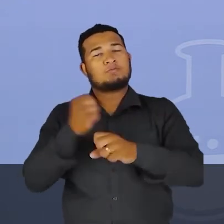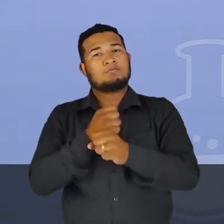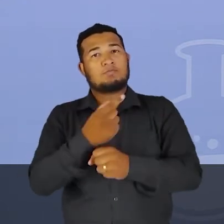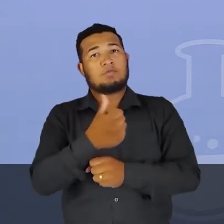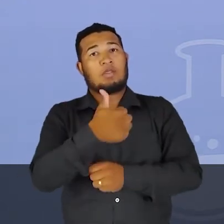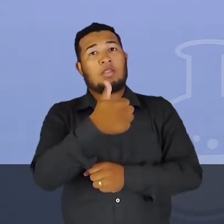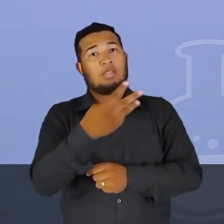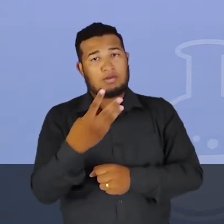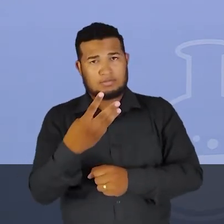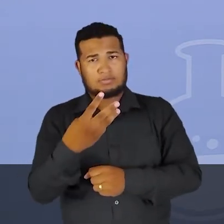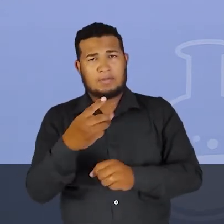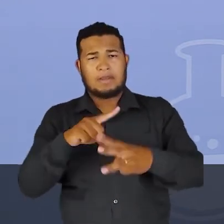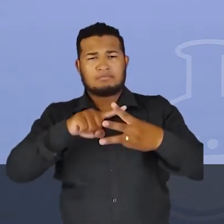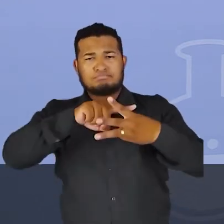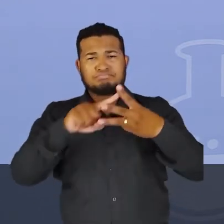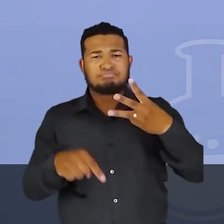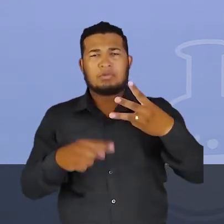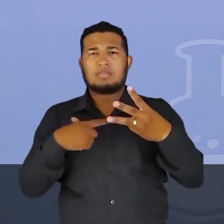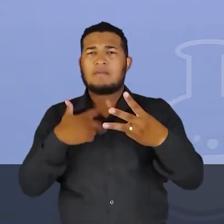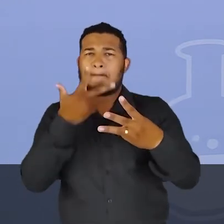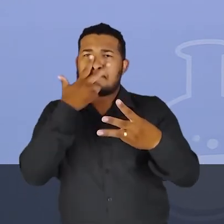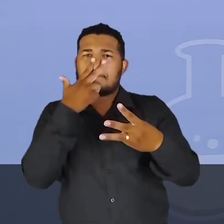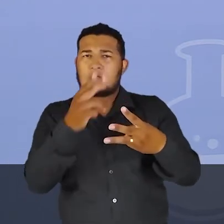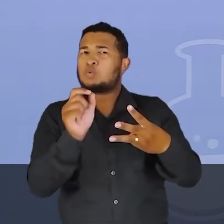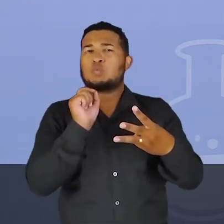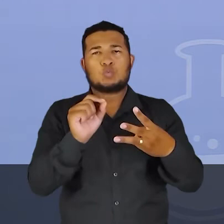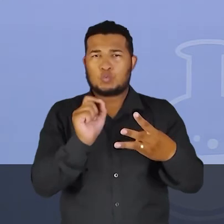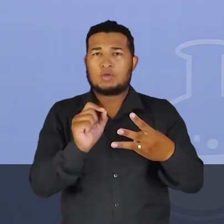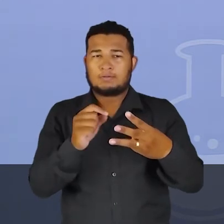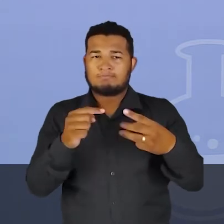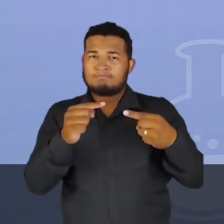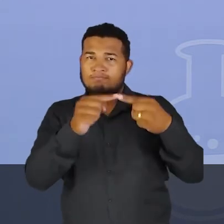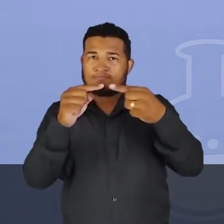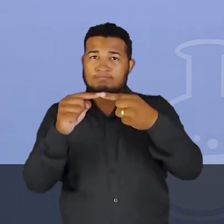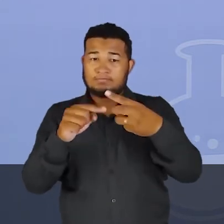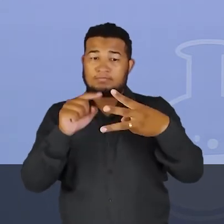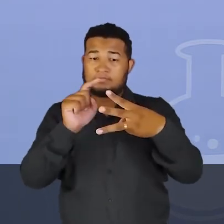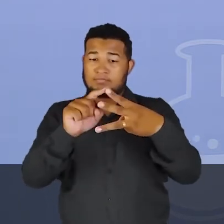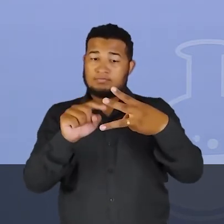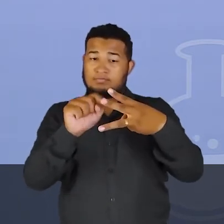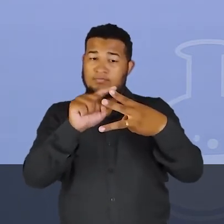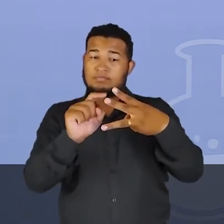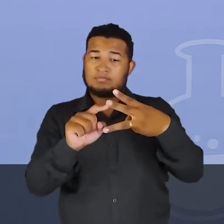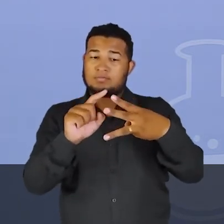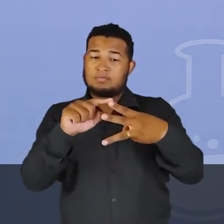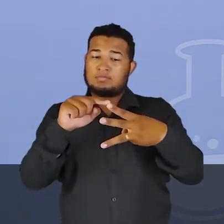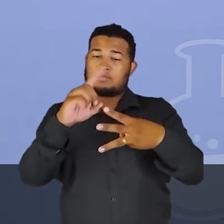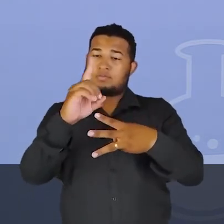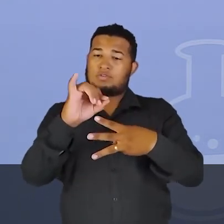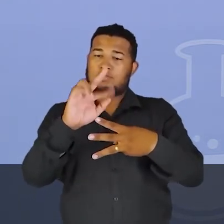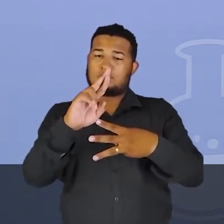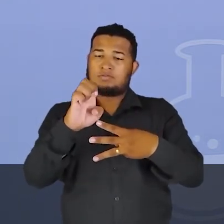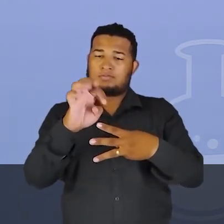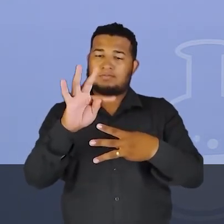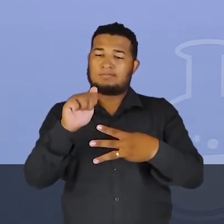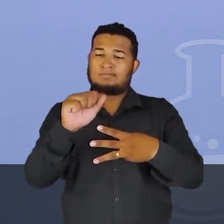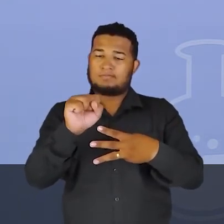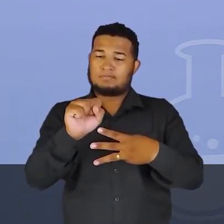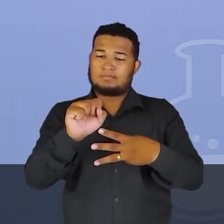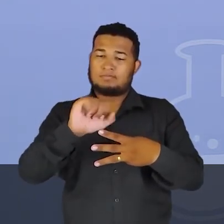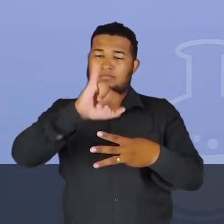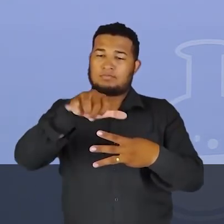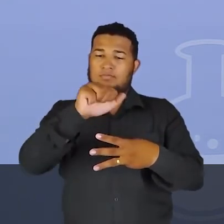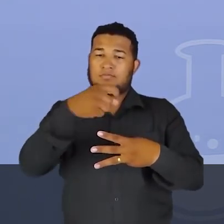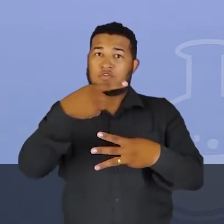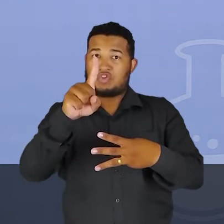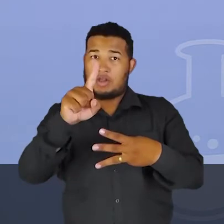3 movimentos brasileiros tiveram em comum? O movimento da Diretas Já e dos Caras Pintadas não ocorreu no momento